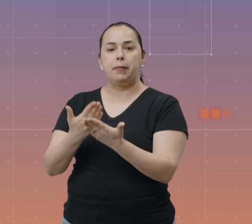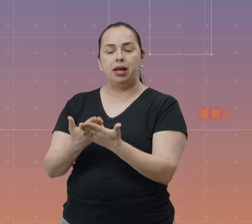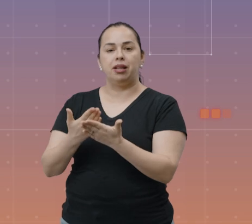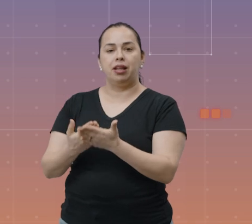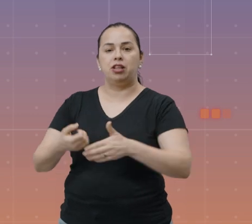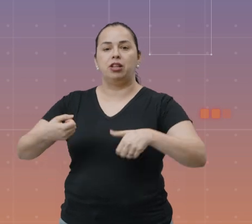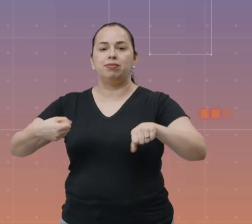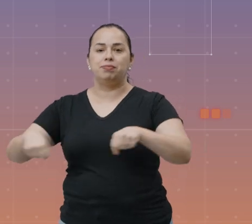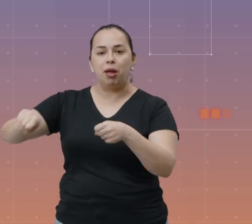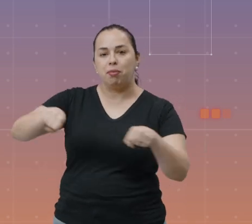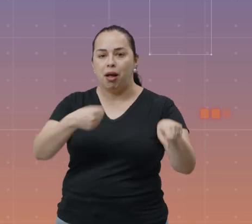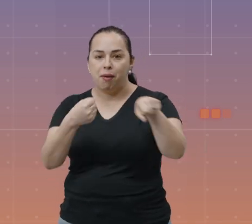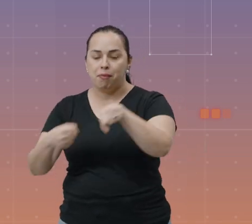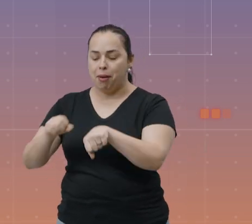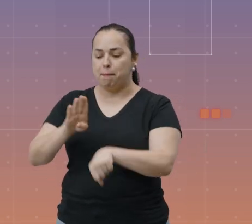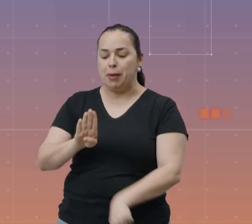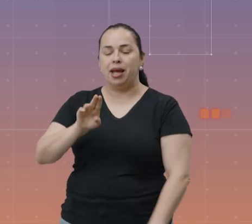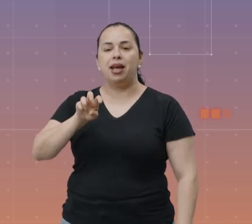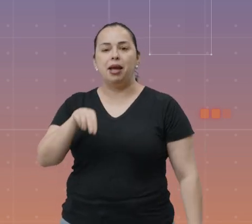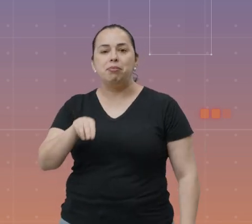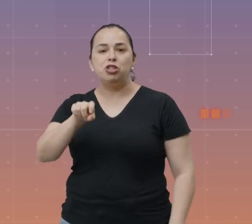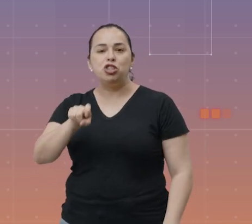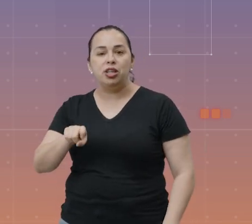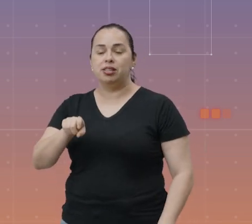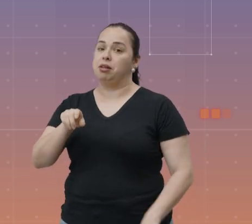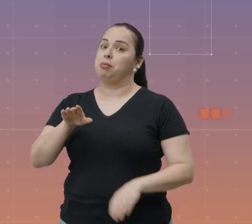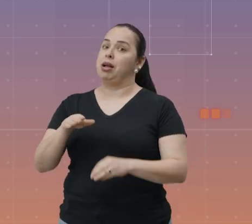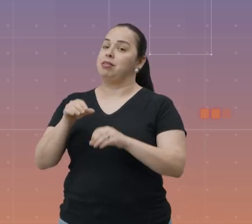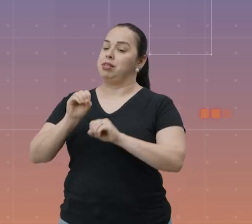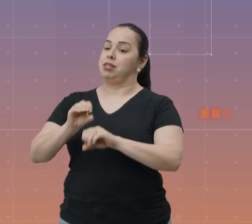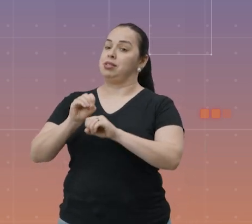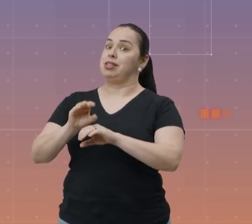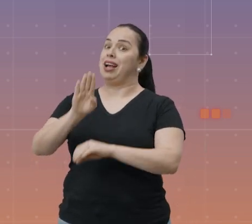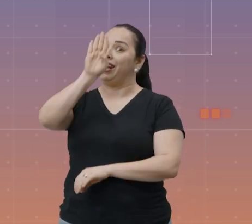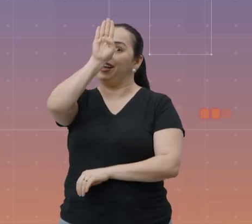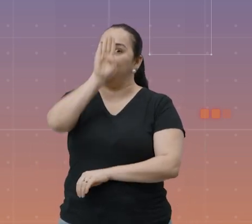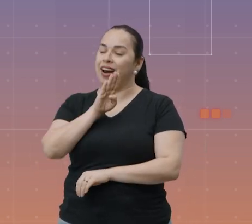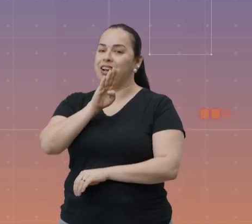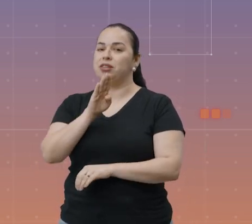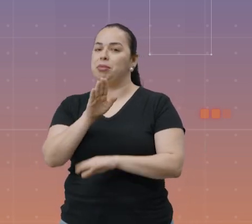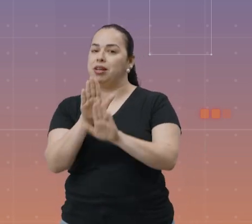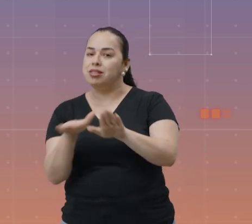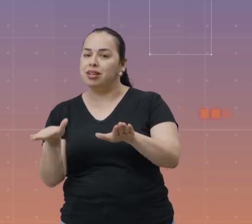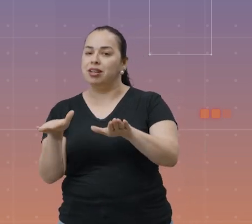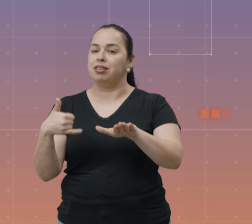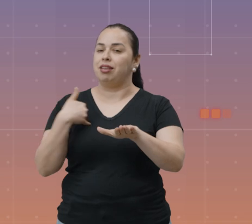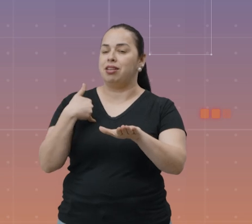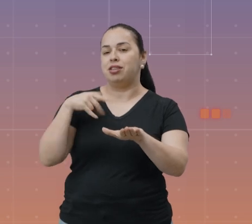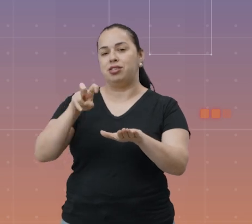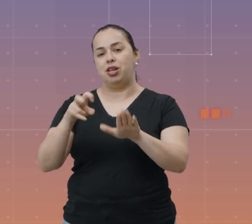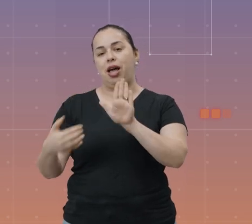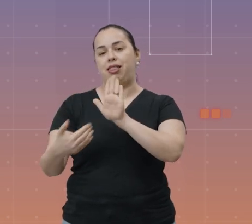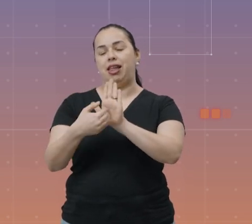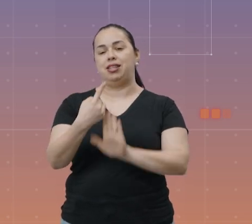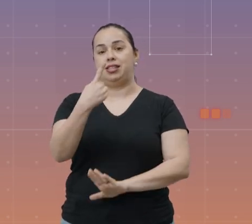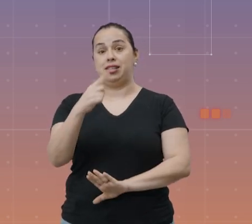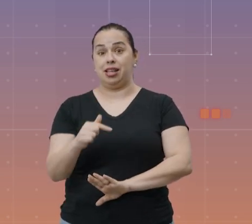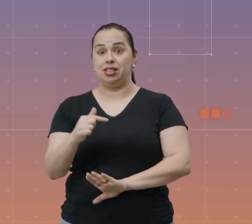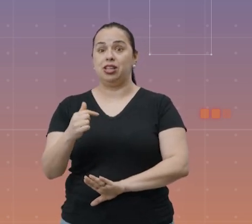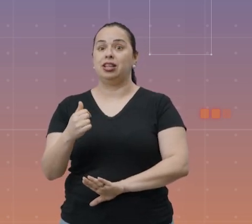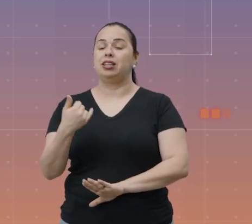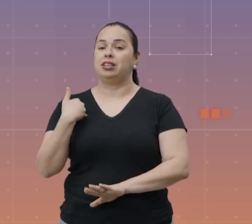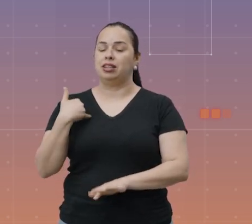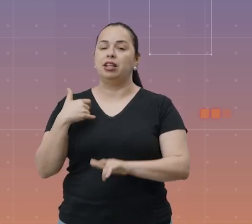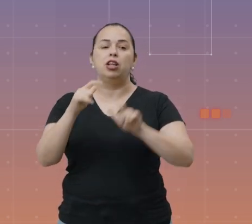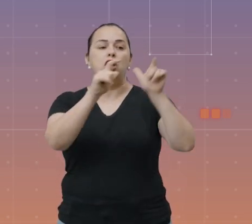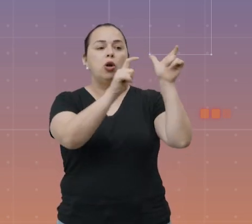de BMX. O serviço vai ser oferecido de forma gratuita para crianças e jovens de 5 a 17